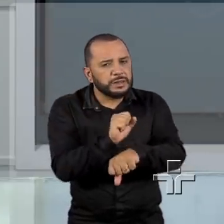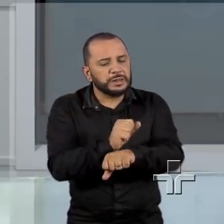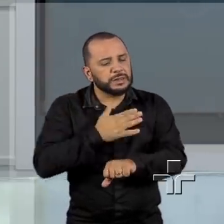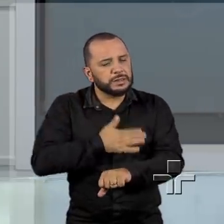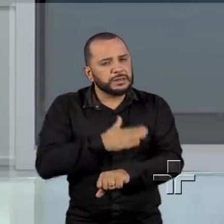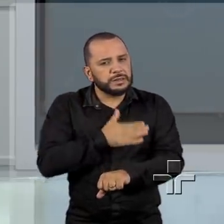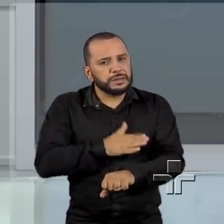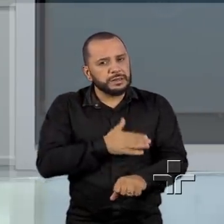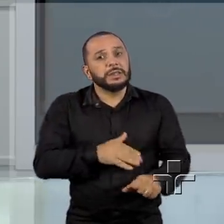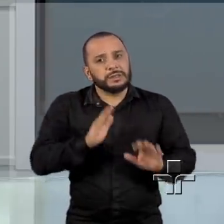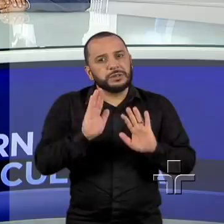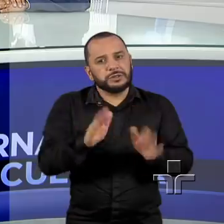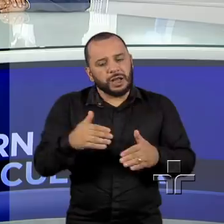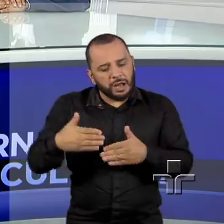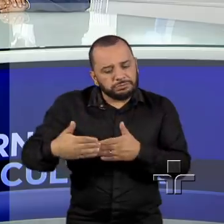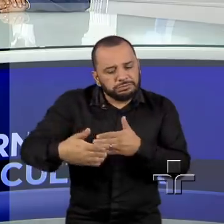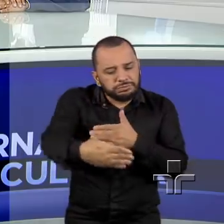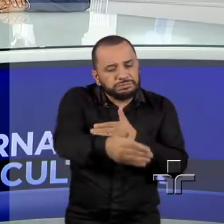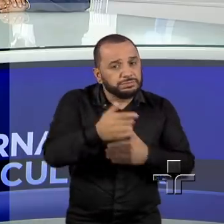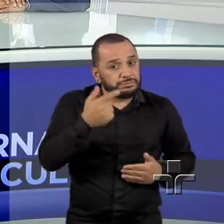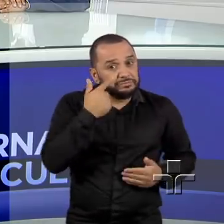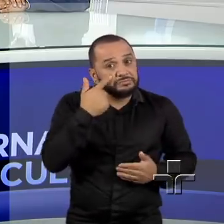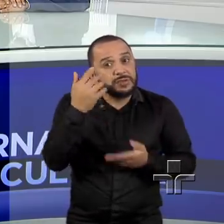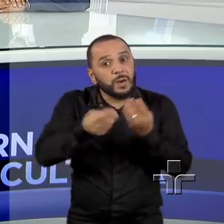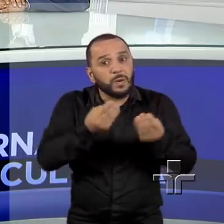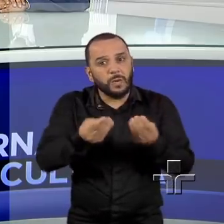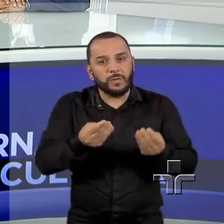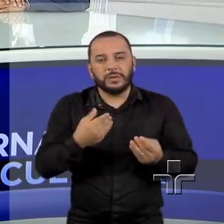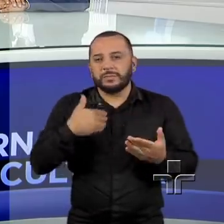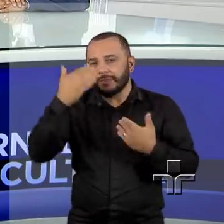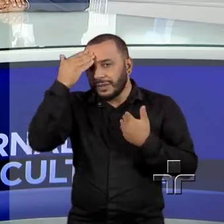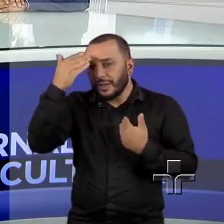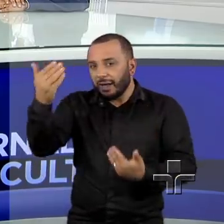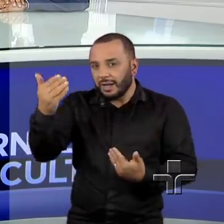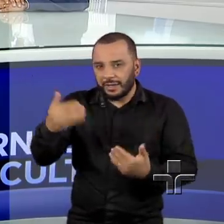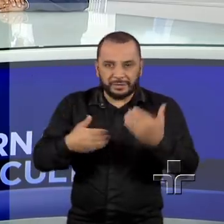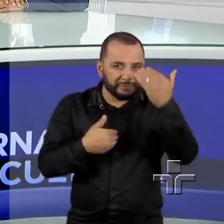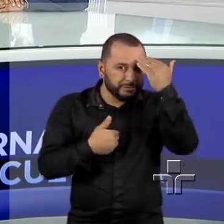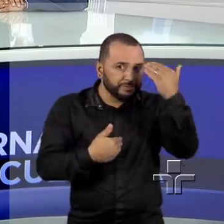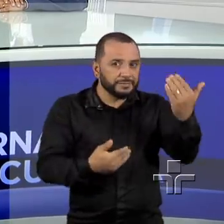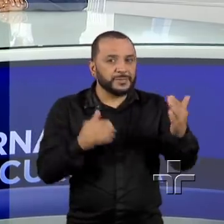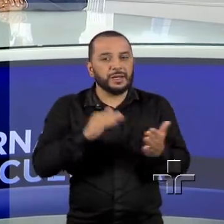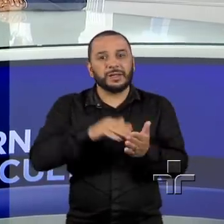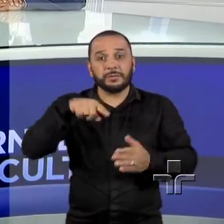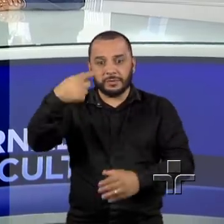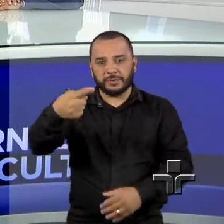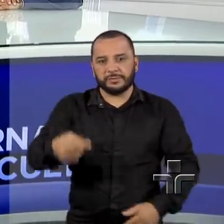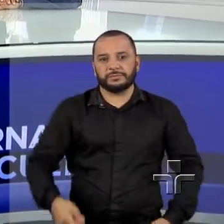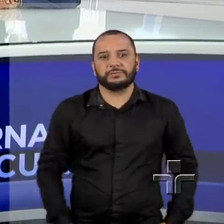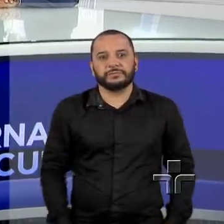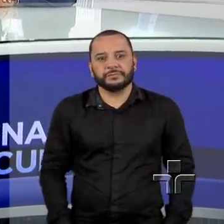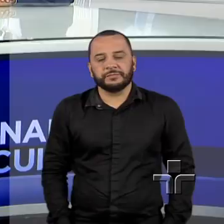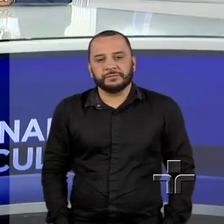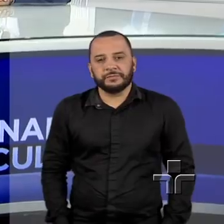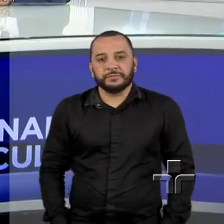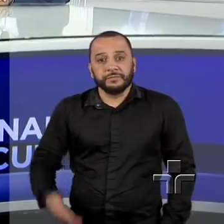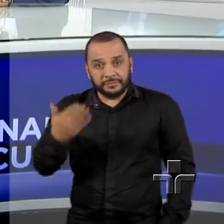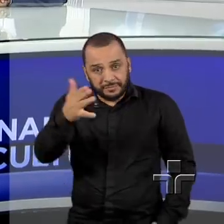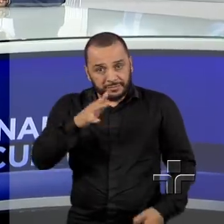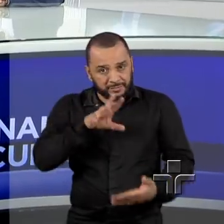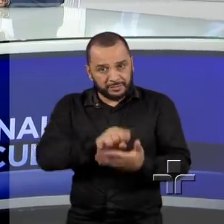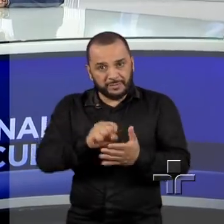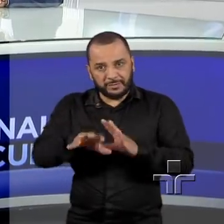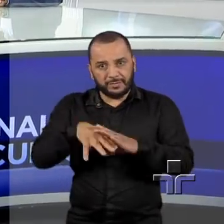coisas se assentem. Muito obrigada, Karnal, Pondé, boa noite para vocês e até a próxima. E você,